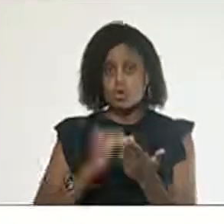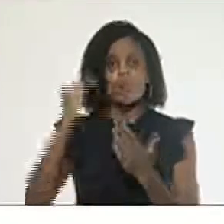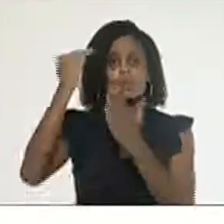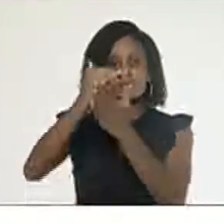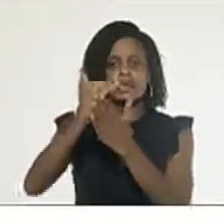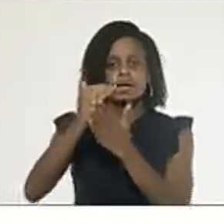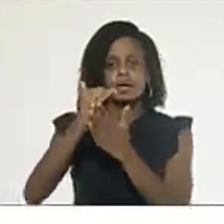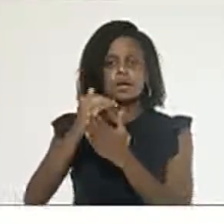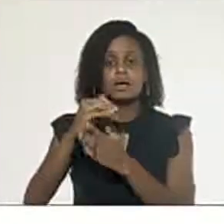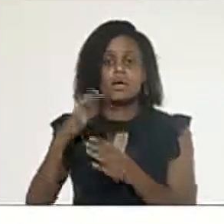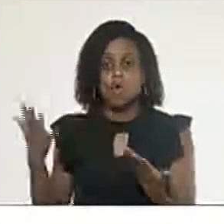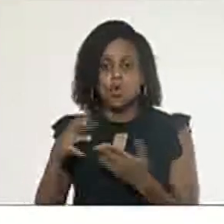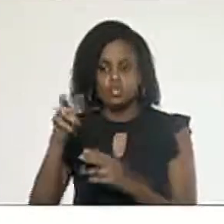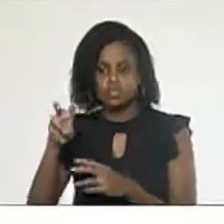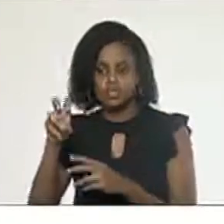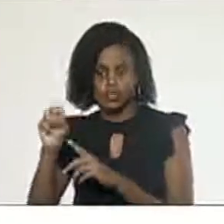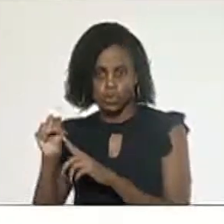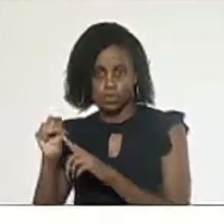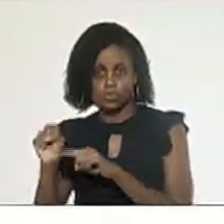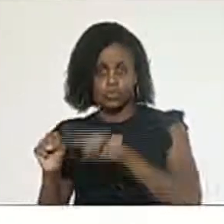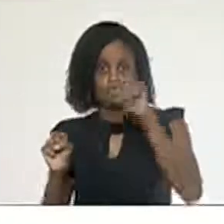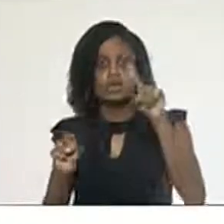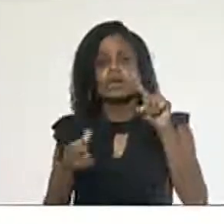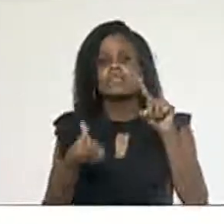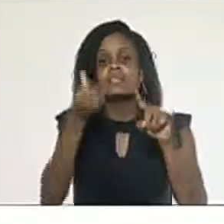Brasil de 58 para